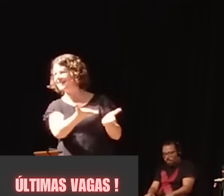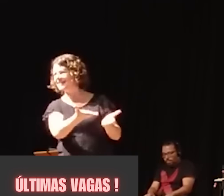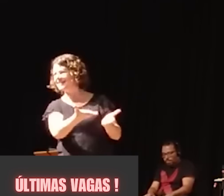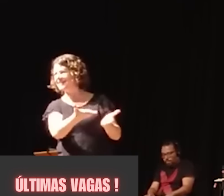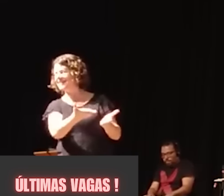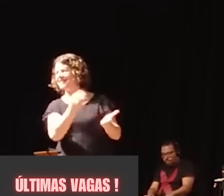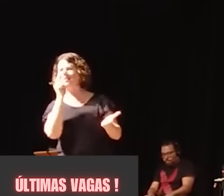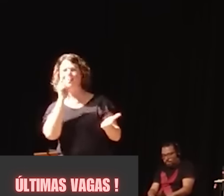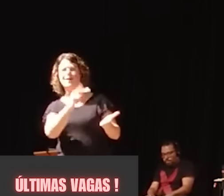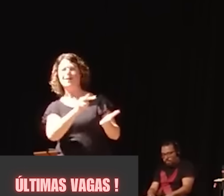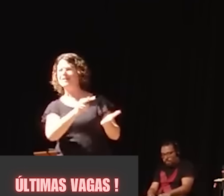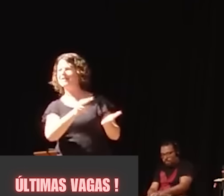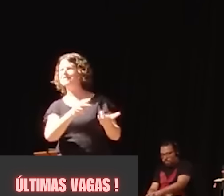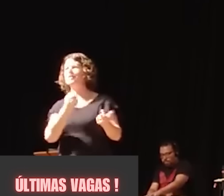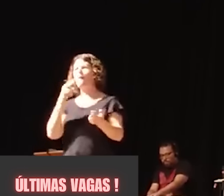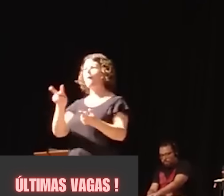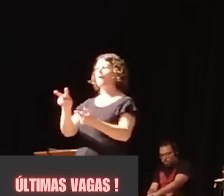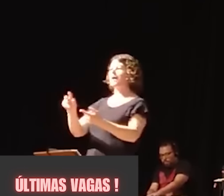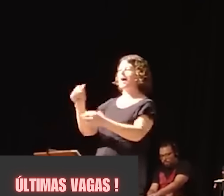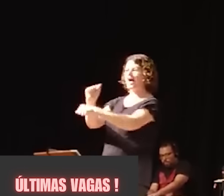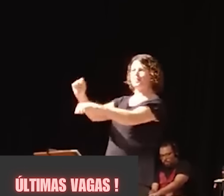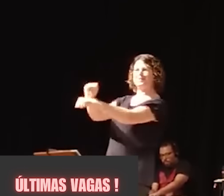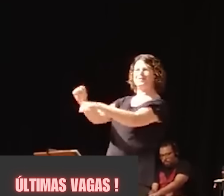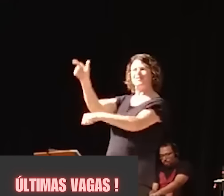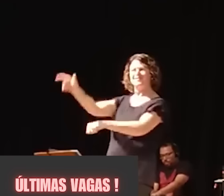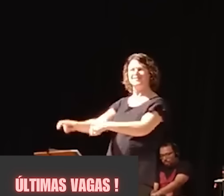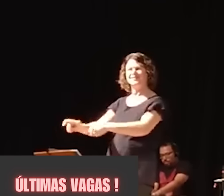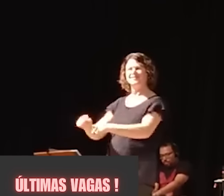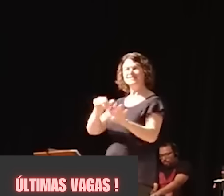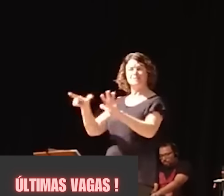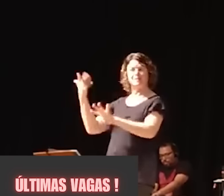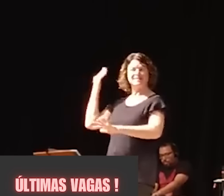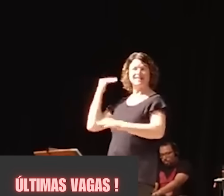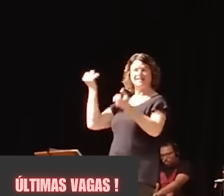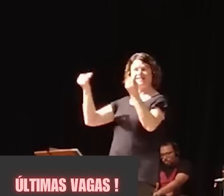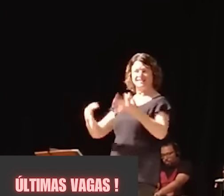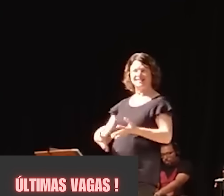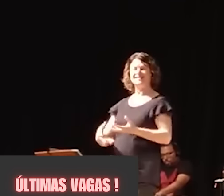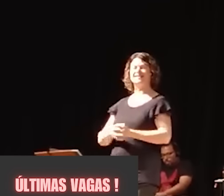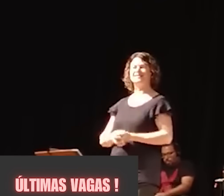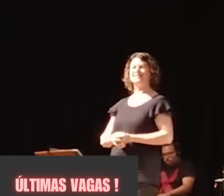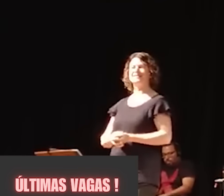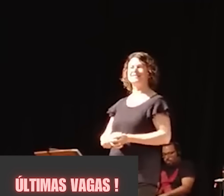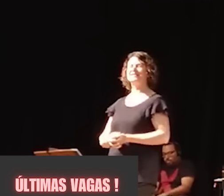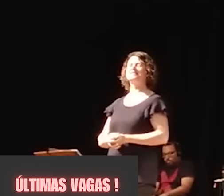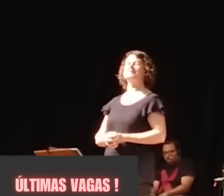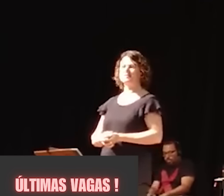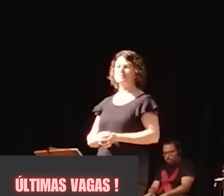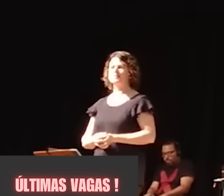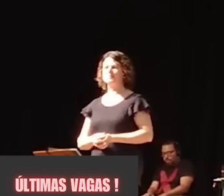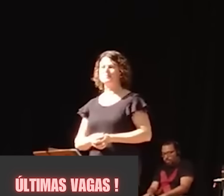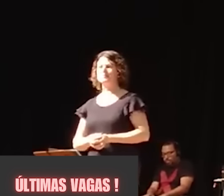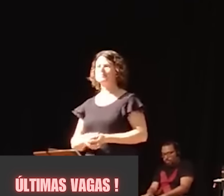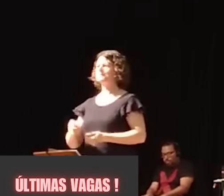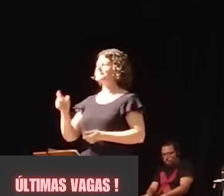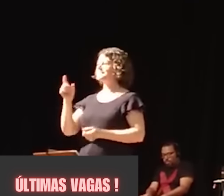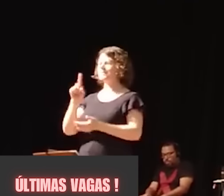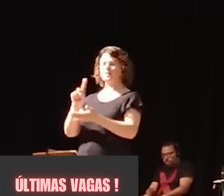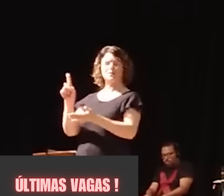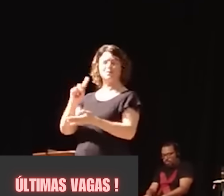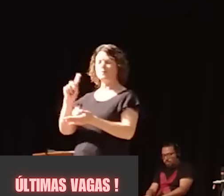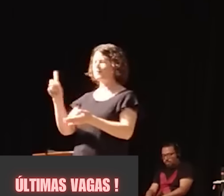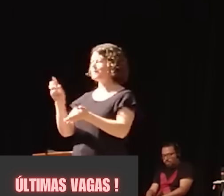homens como Abraão que nós falamos semana passada me diz o seguinte não vai faltar